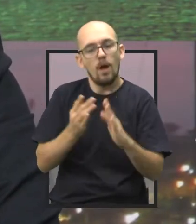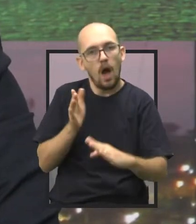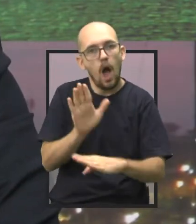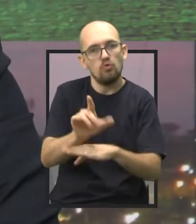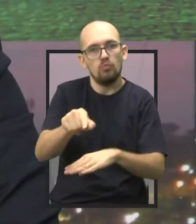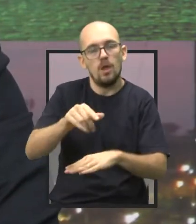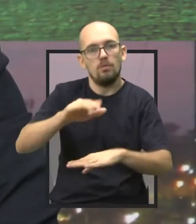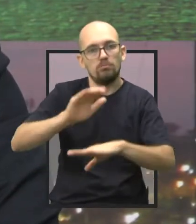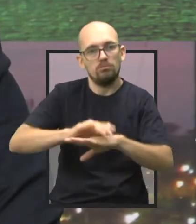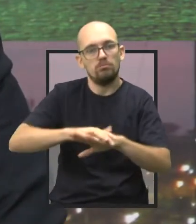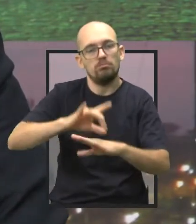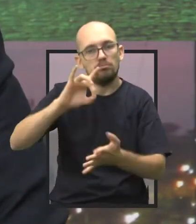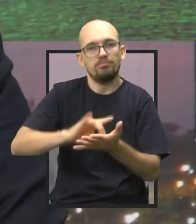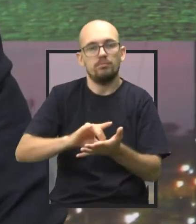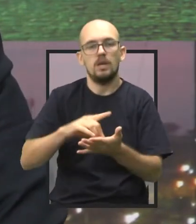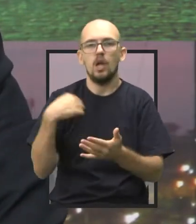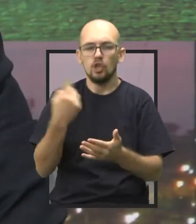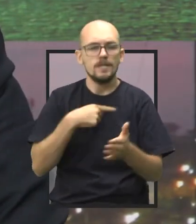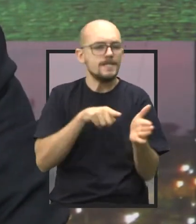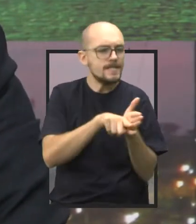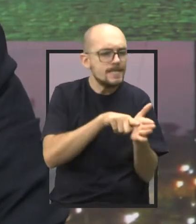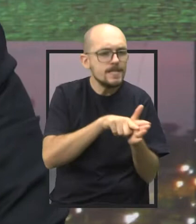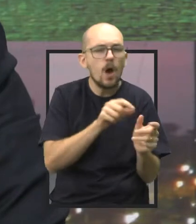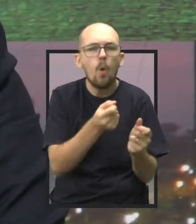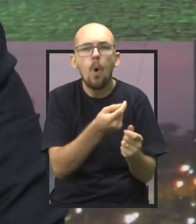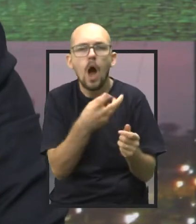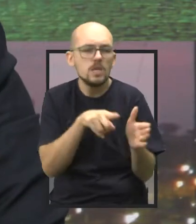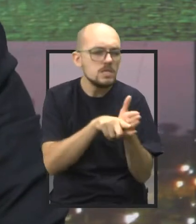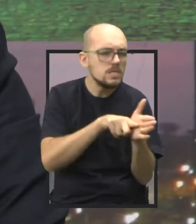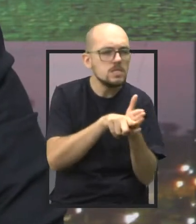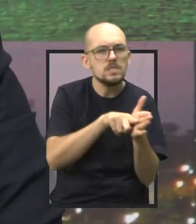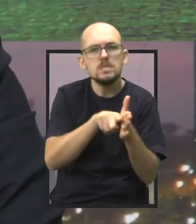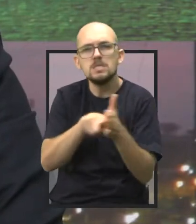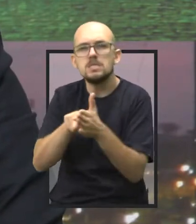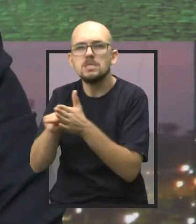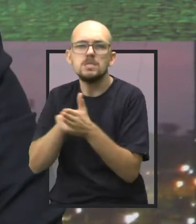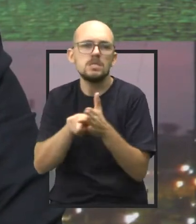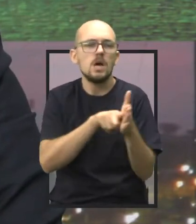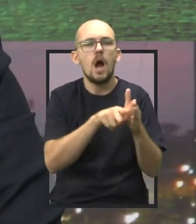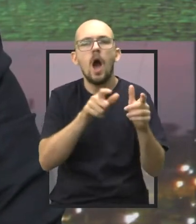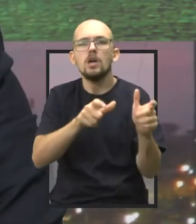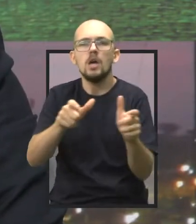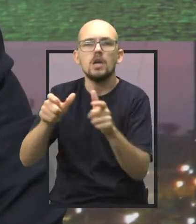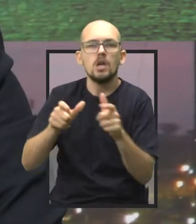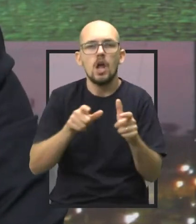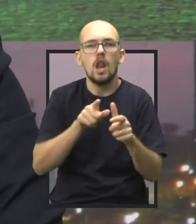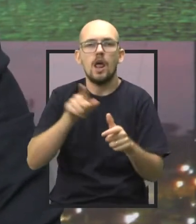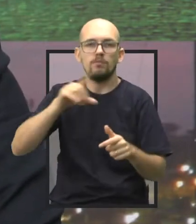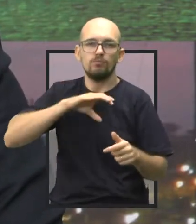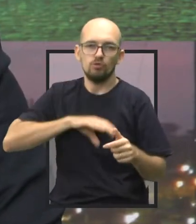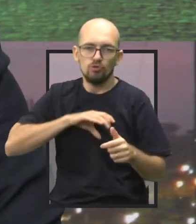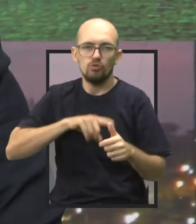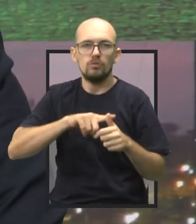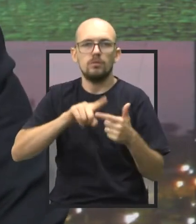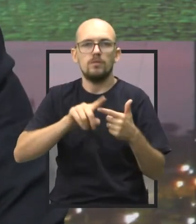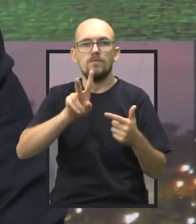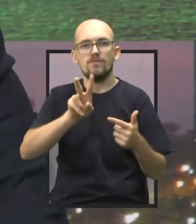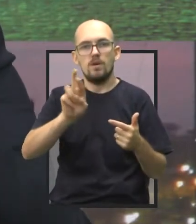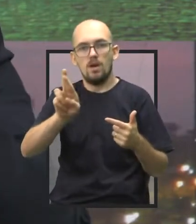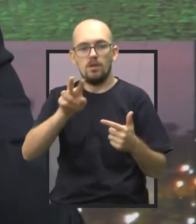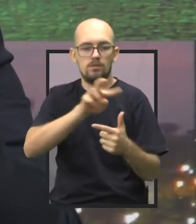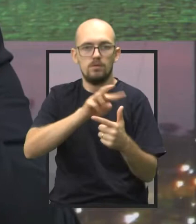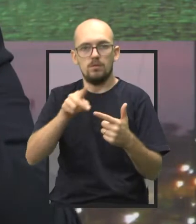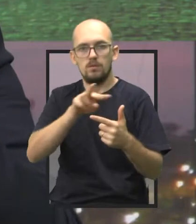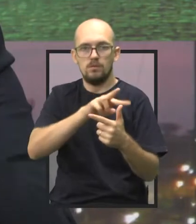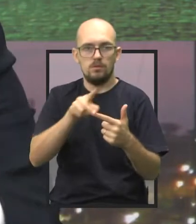fez um levantamento da área, junto com a Secretaria de Habitação, de toda a demarcação da área, dos imóveis que tem na Vila Ribeiro,